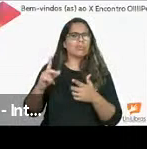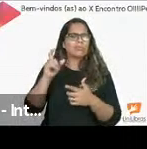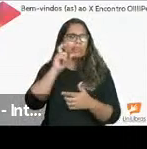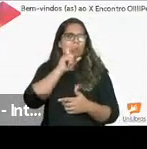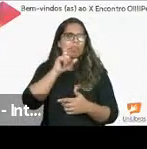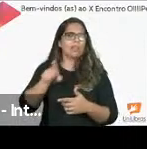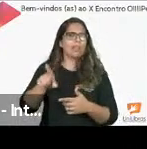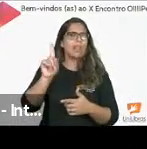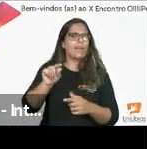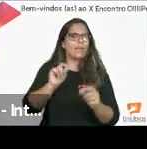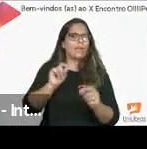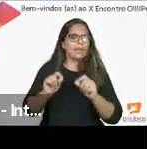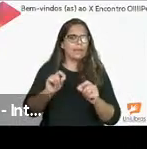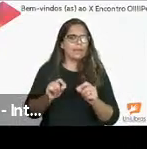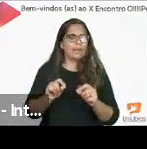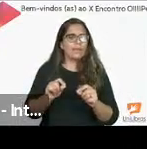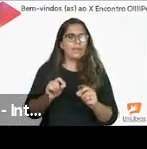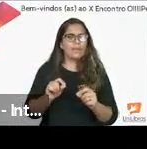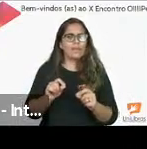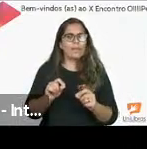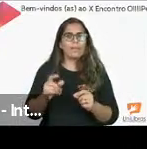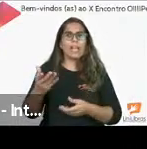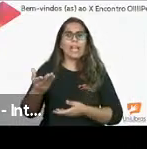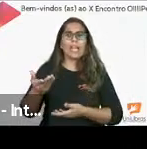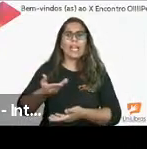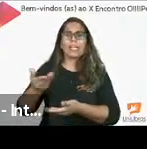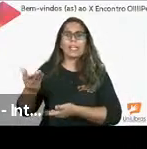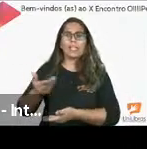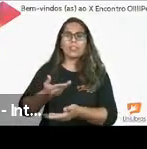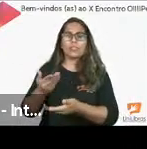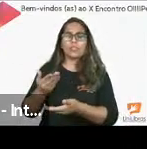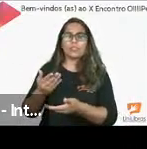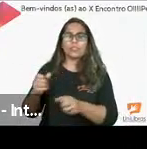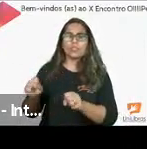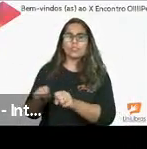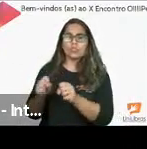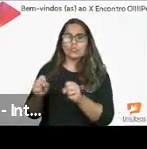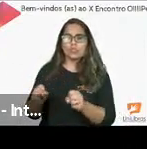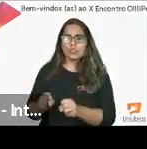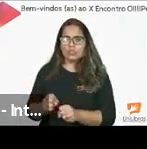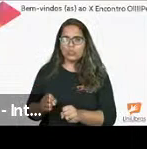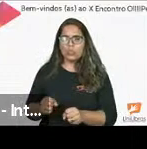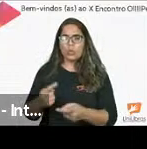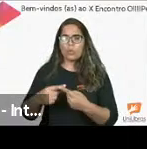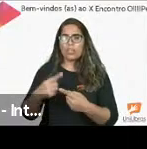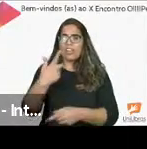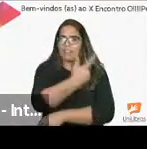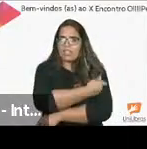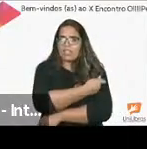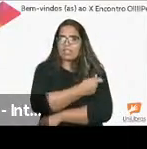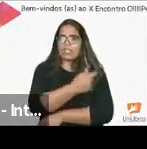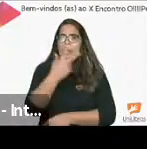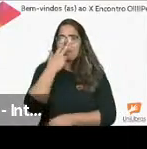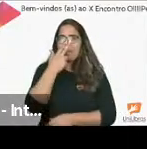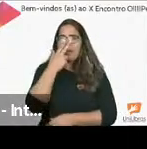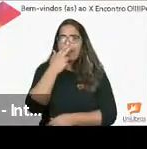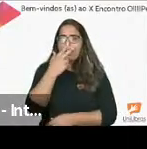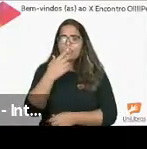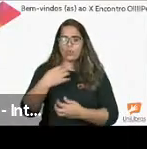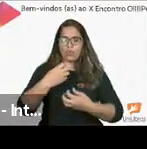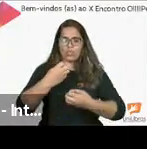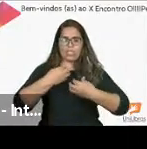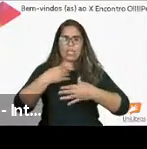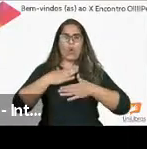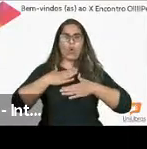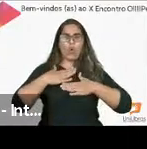que é a falácia das interações destrutivas. Porque uma vacina parece ensinar o corpo a